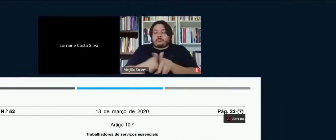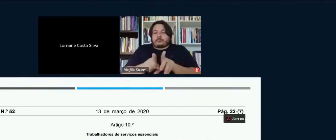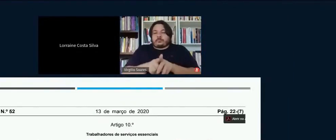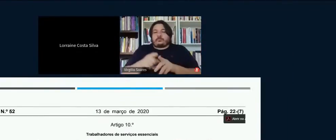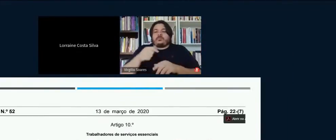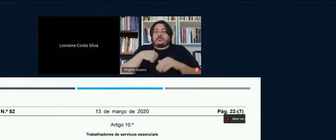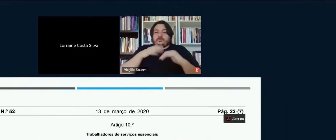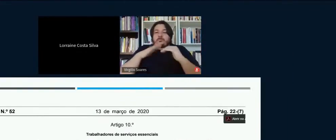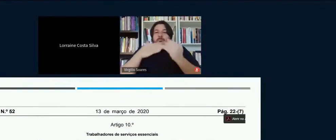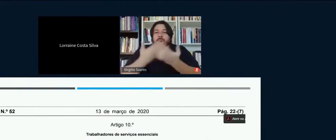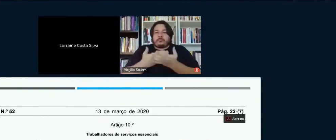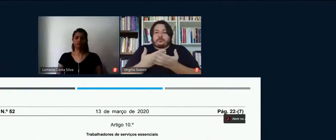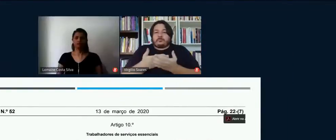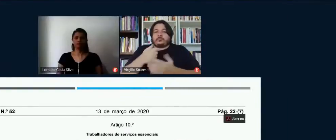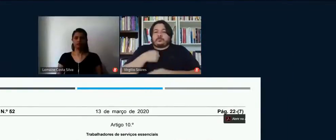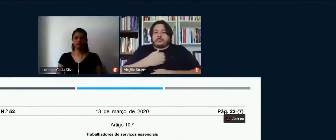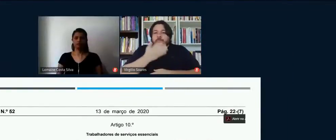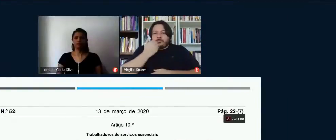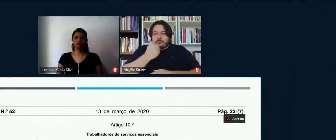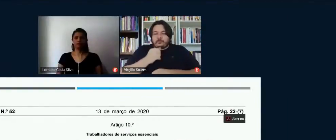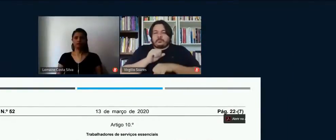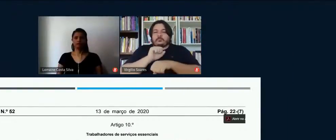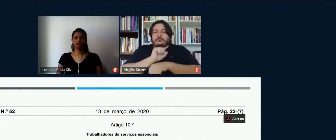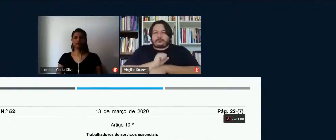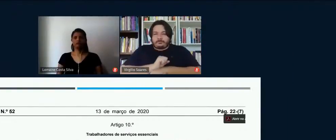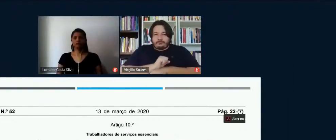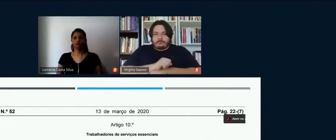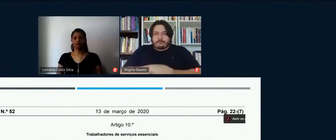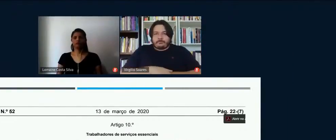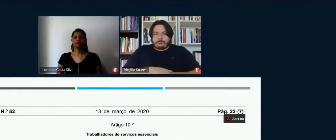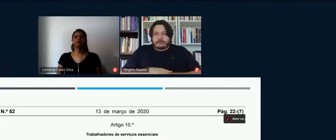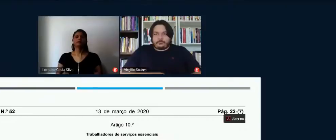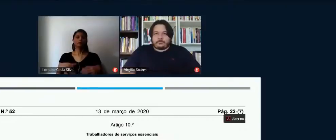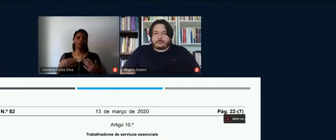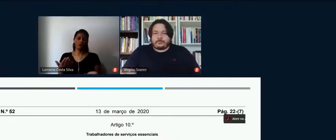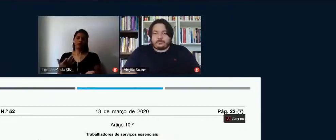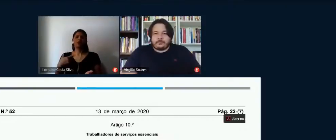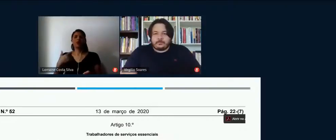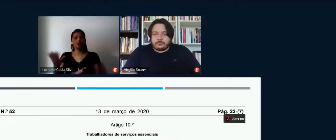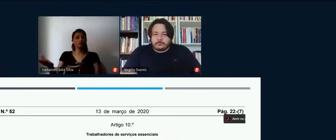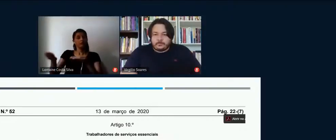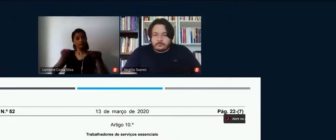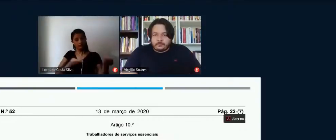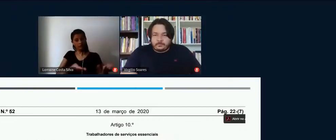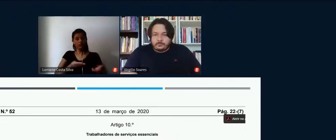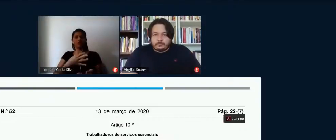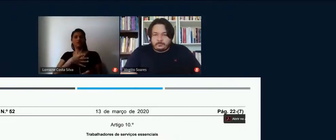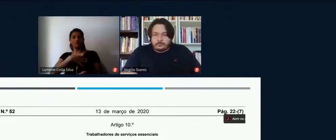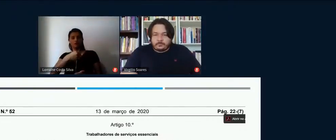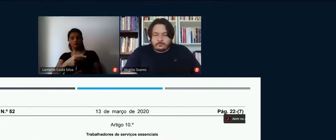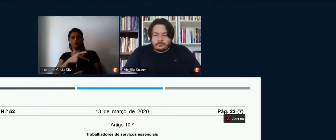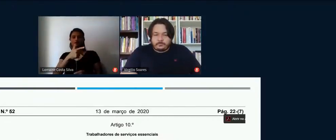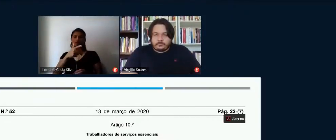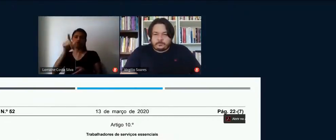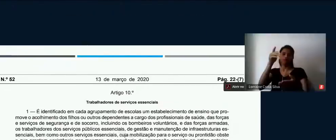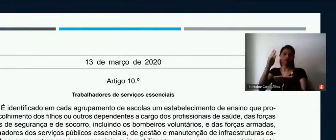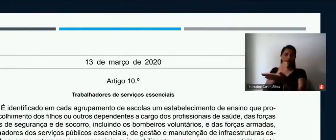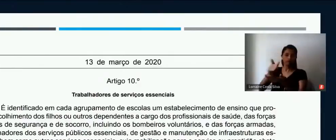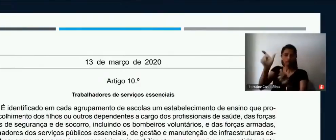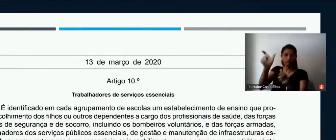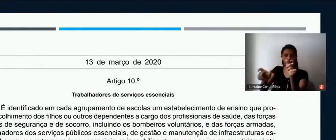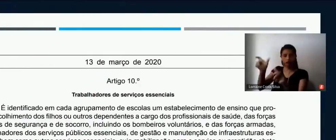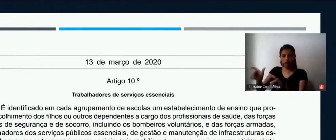então, acolheriam, como o próprio nome indica, os filhos de trabalhadores essenciais durante a